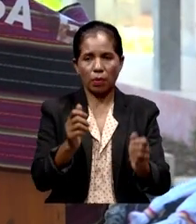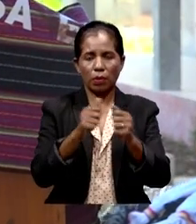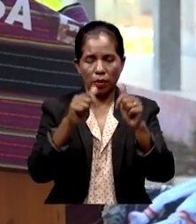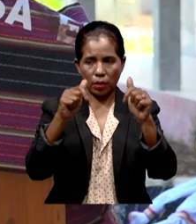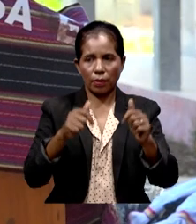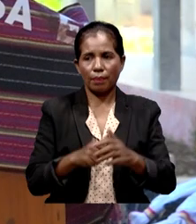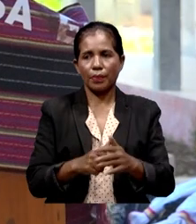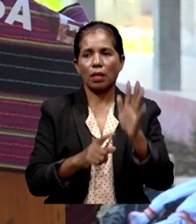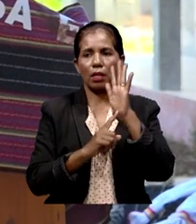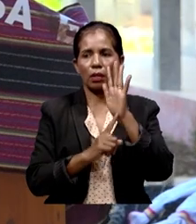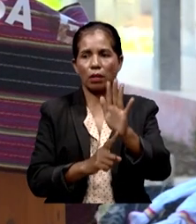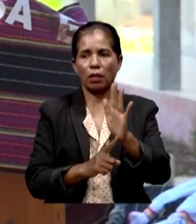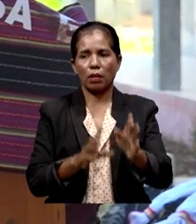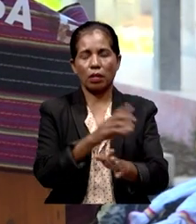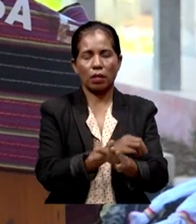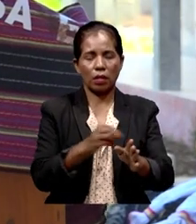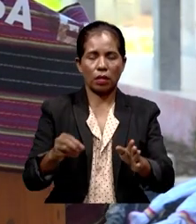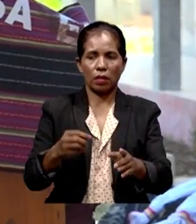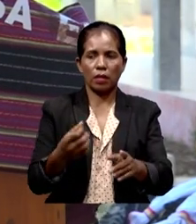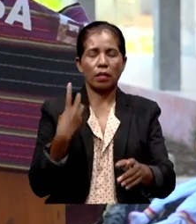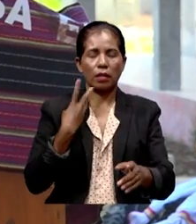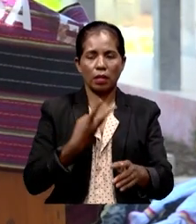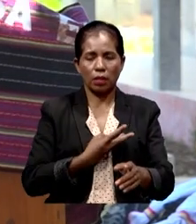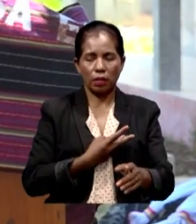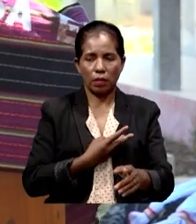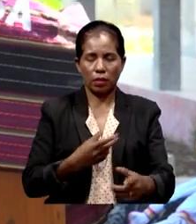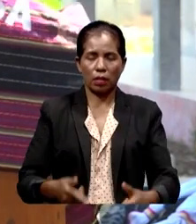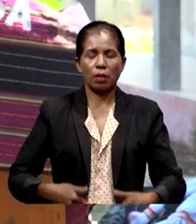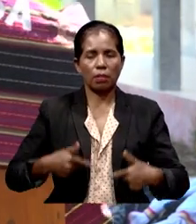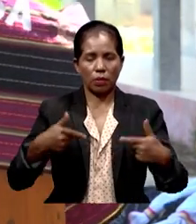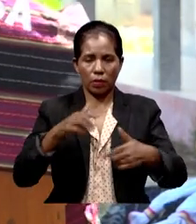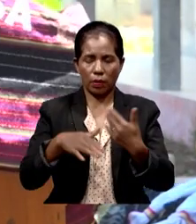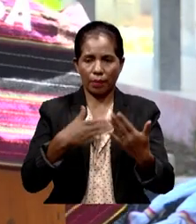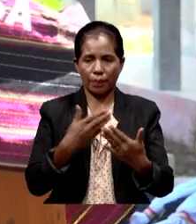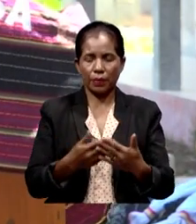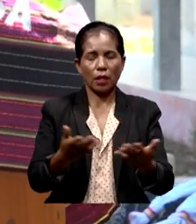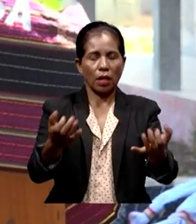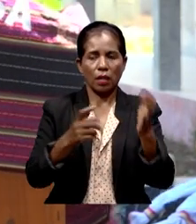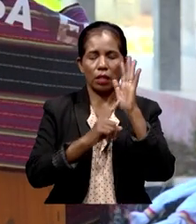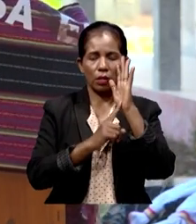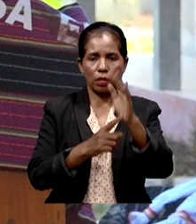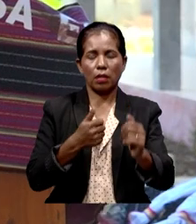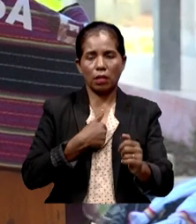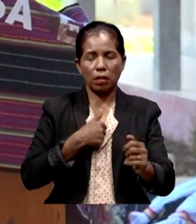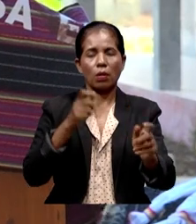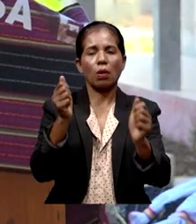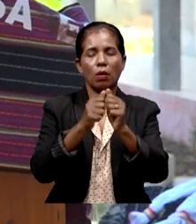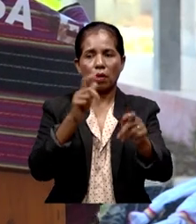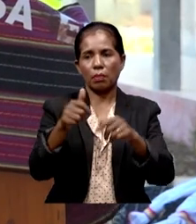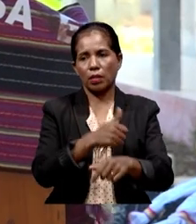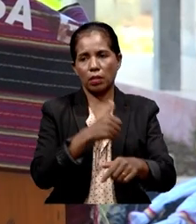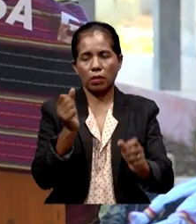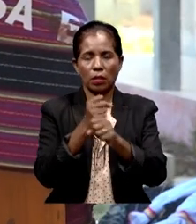ma ka tulu la lao misionario nye i ha ite ne nia an. Kata ka tu transforma an wa ima sil, ko di halo